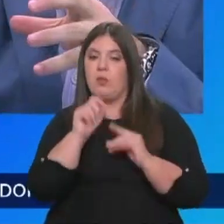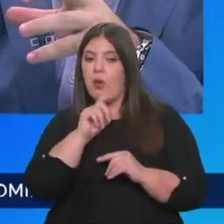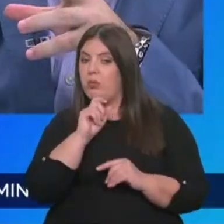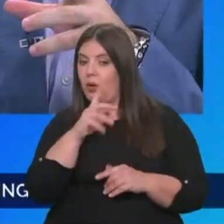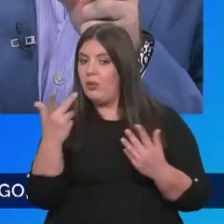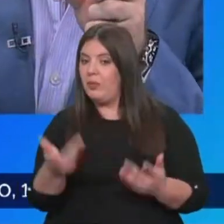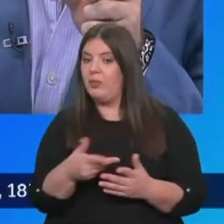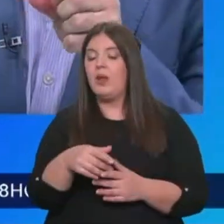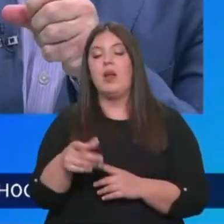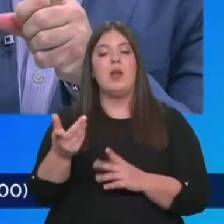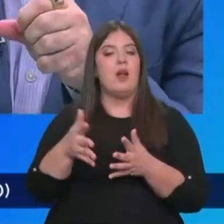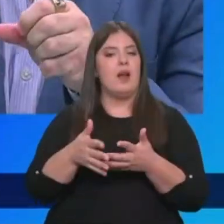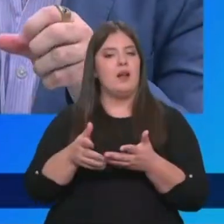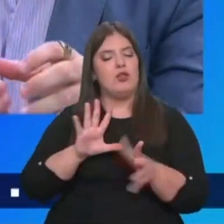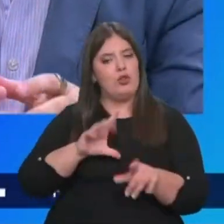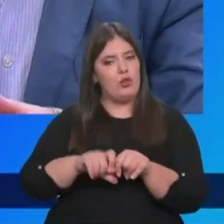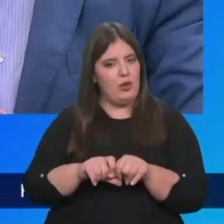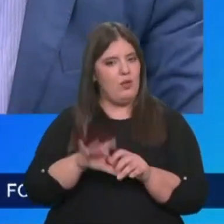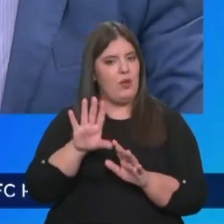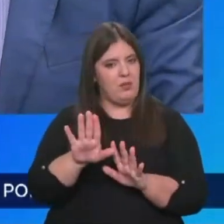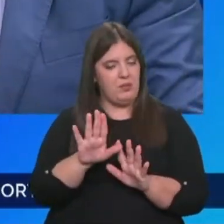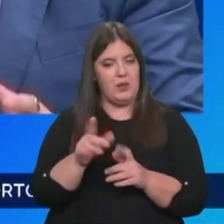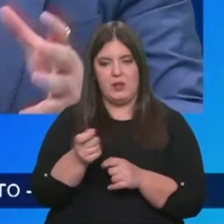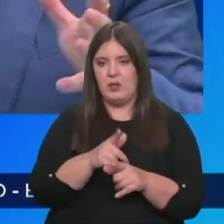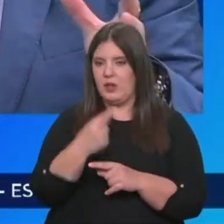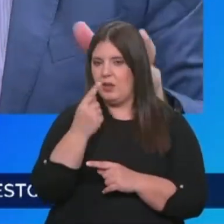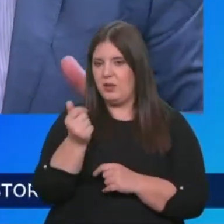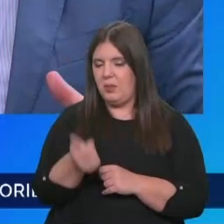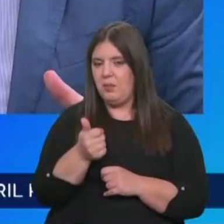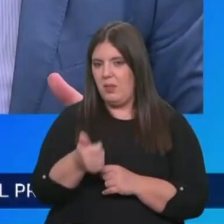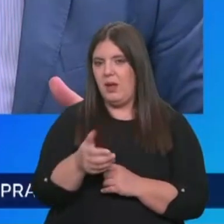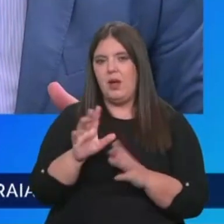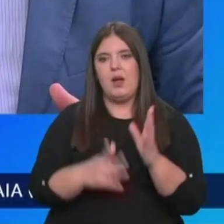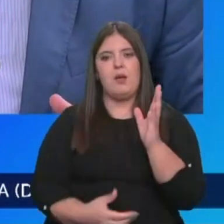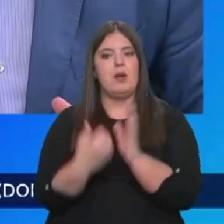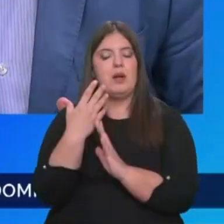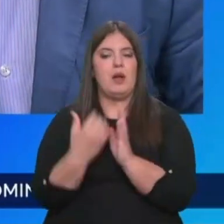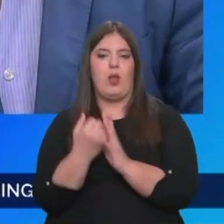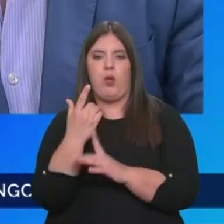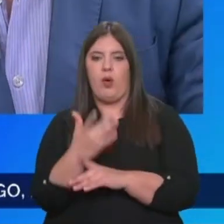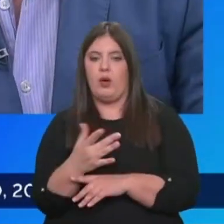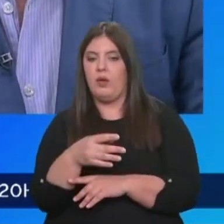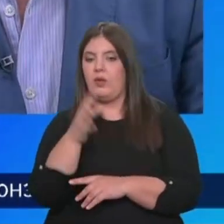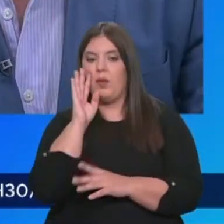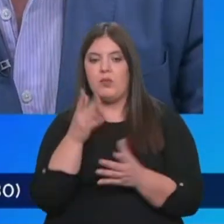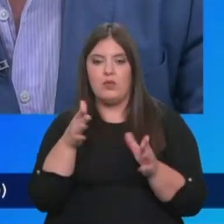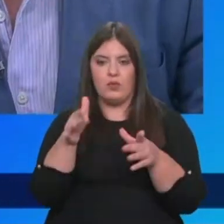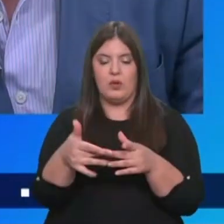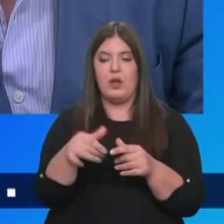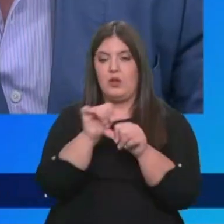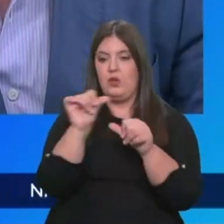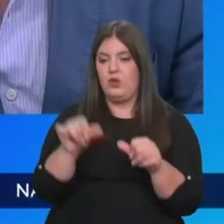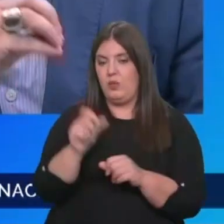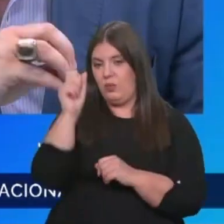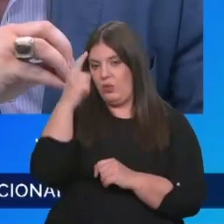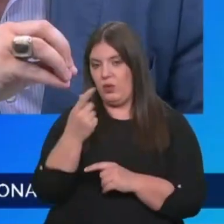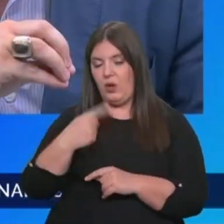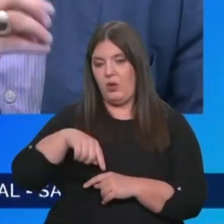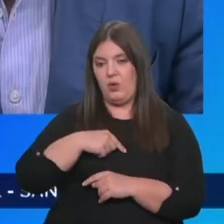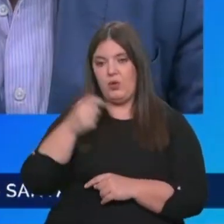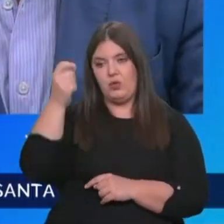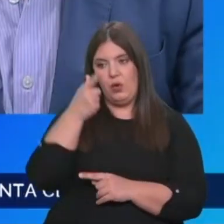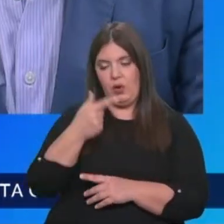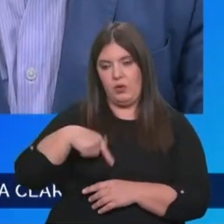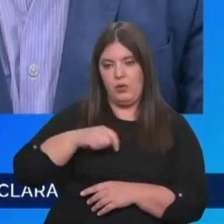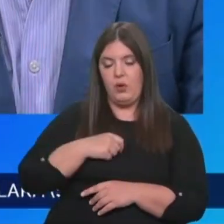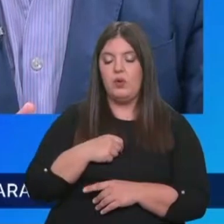parte destrutiva das estrelas. Como tu disseste muito bem, há também aqui uma parte criadora. E agora vamos focar no sistema solar, no nosso próprio Sol.